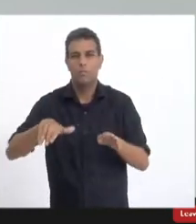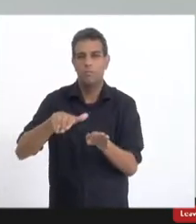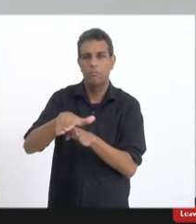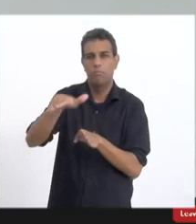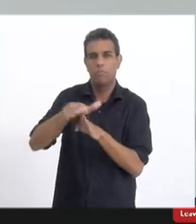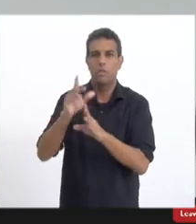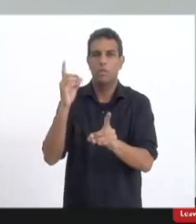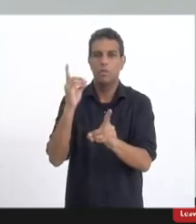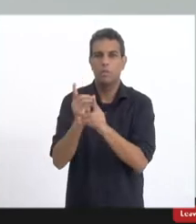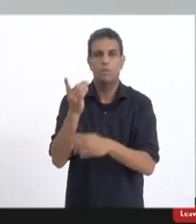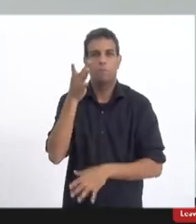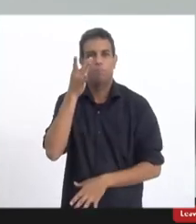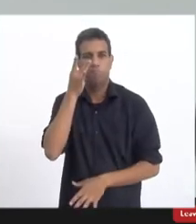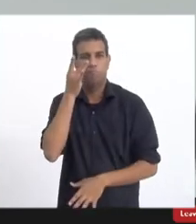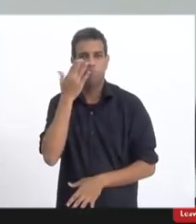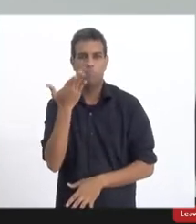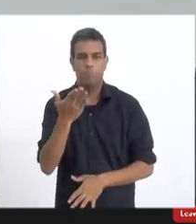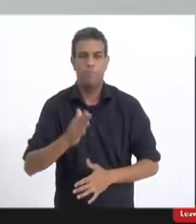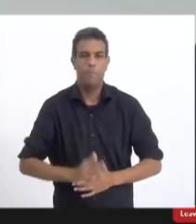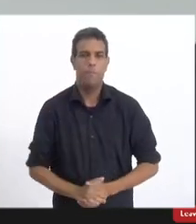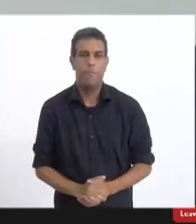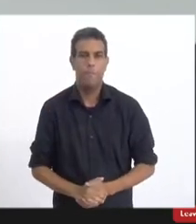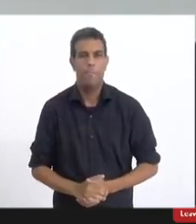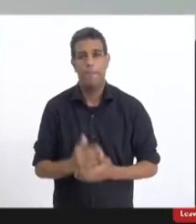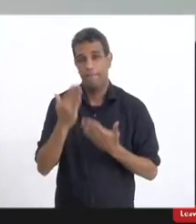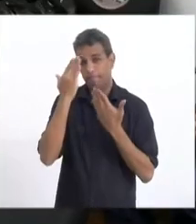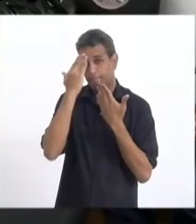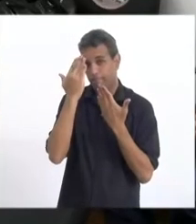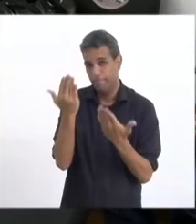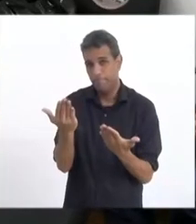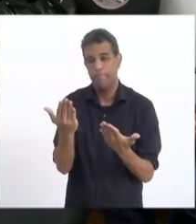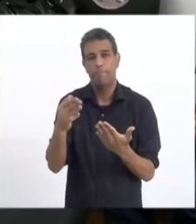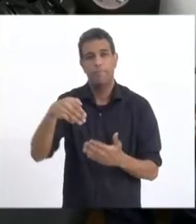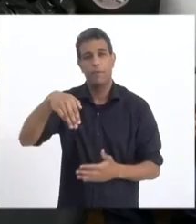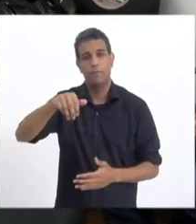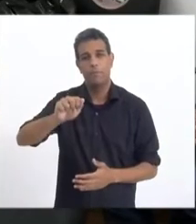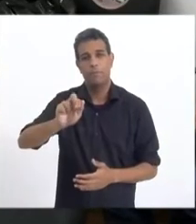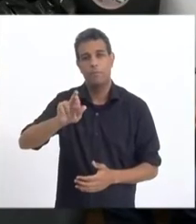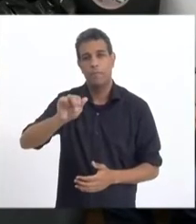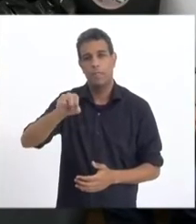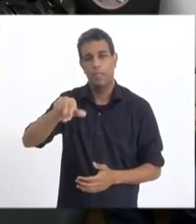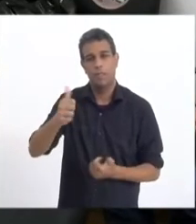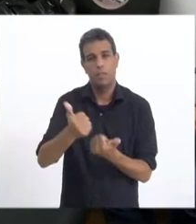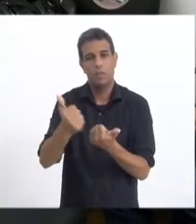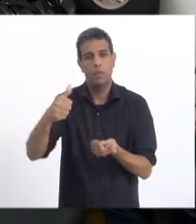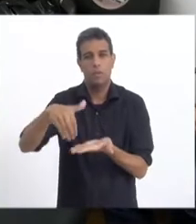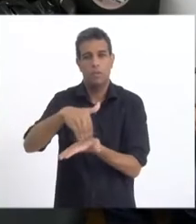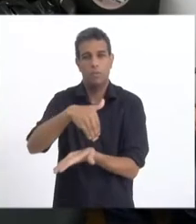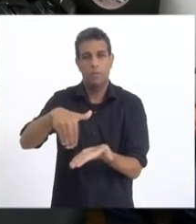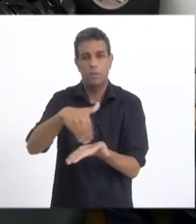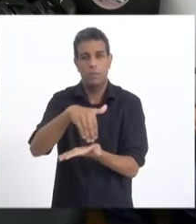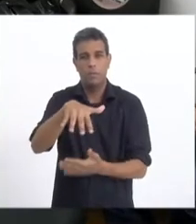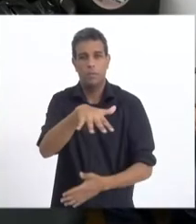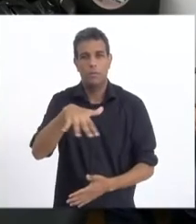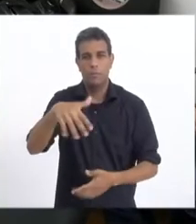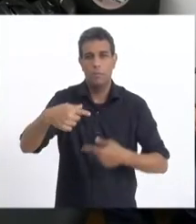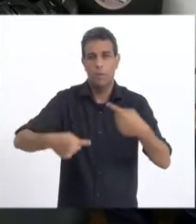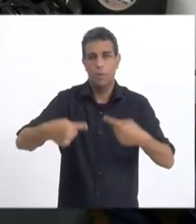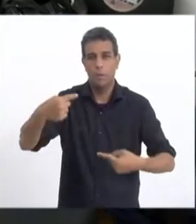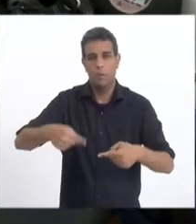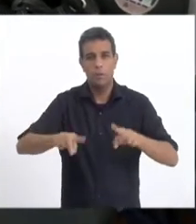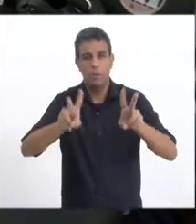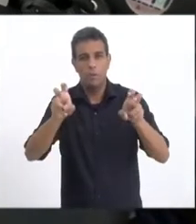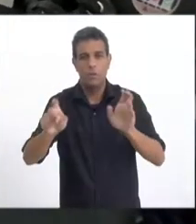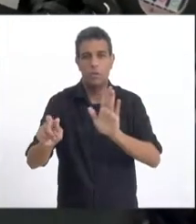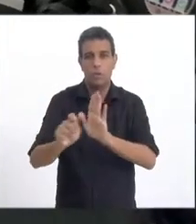presencialmente na próxima. Eu que agradeço, Mariana, subsecretária da Secretaria de Política sobre Álcool